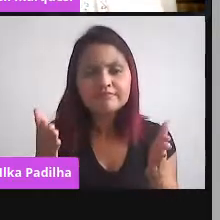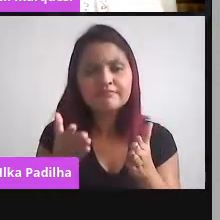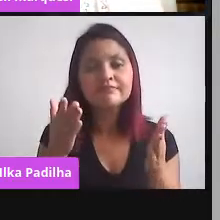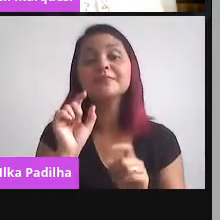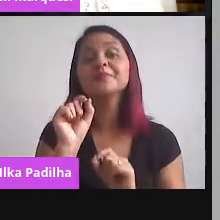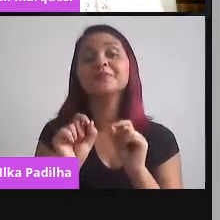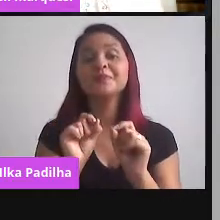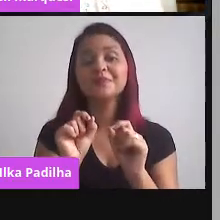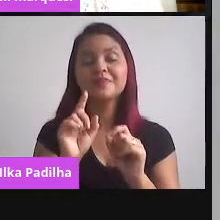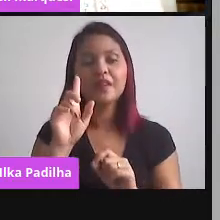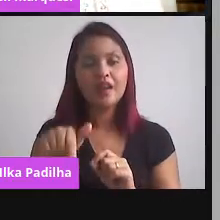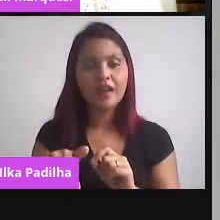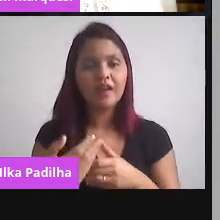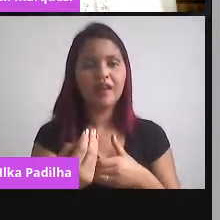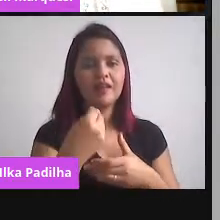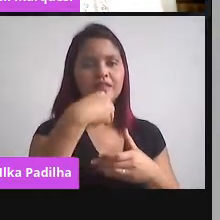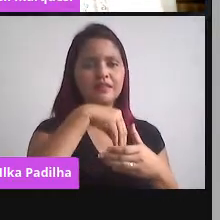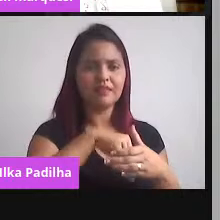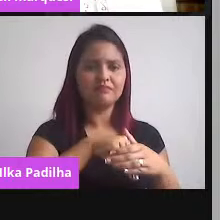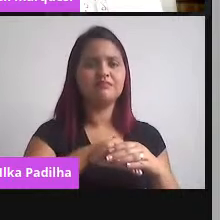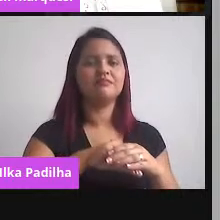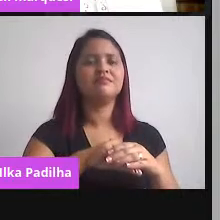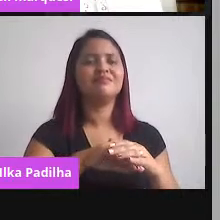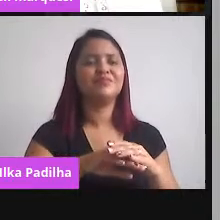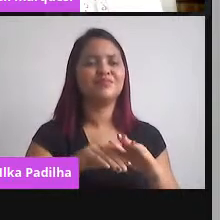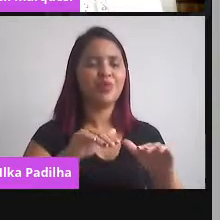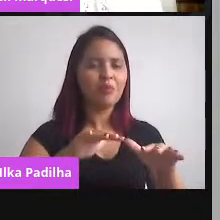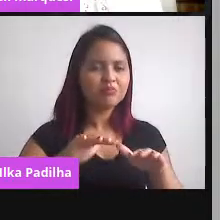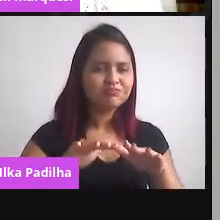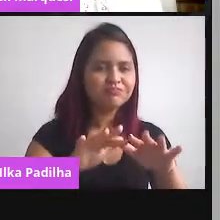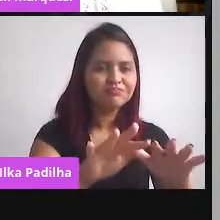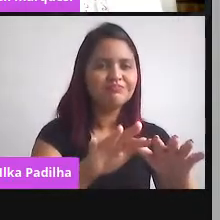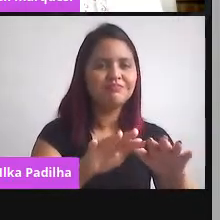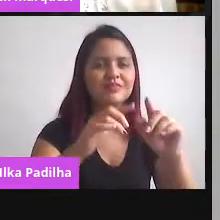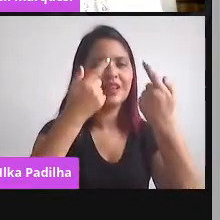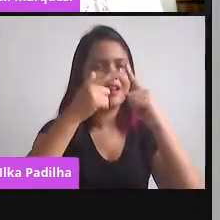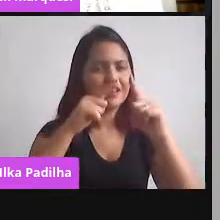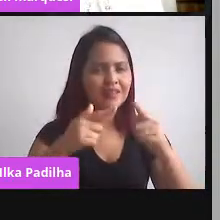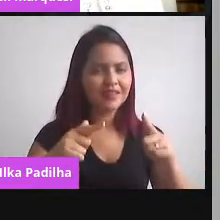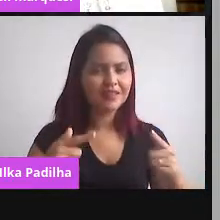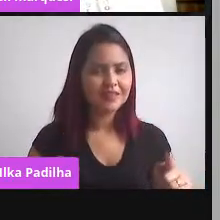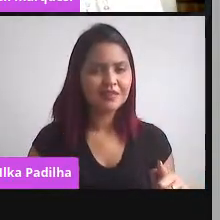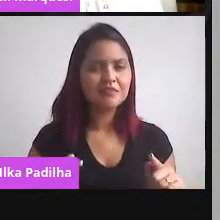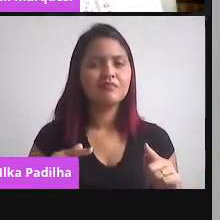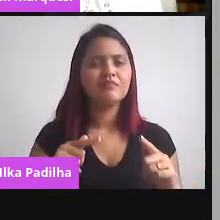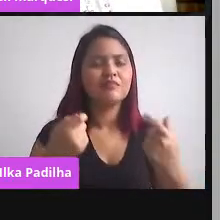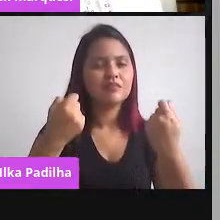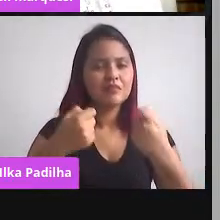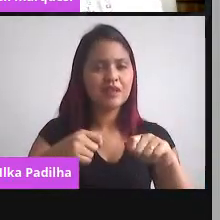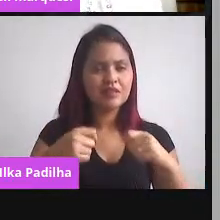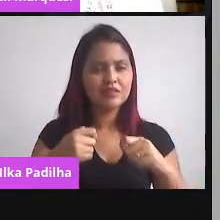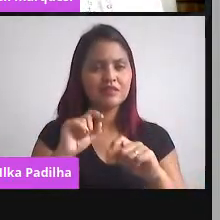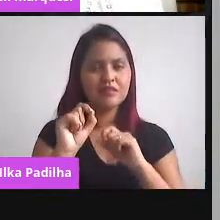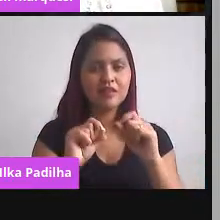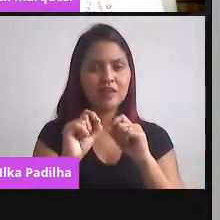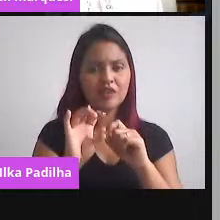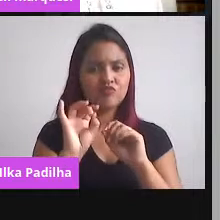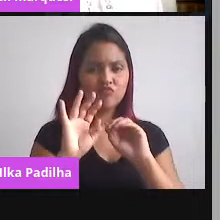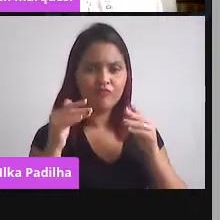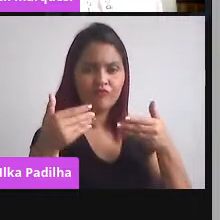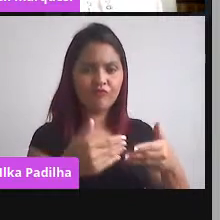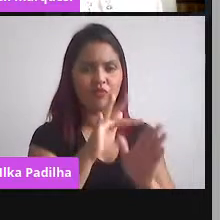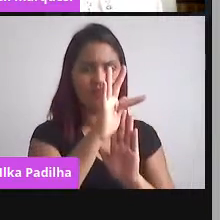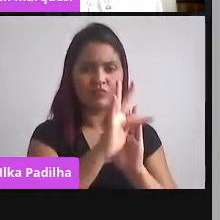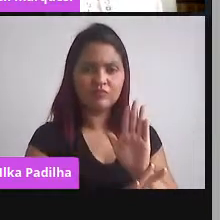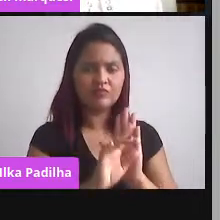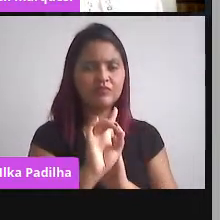questão de ordem interna quanto de ordem externa, porque a gramática da frase não dava mais conta do texto, né? Também considerando que a